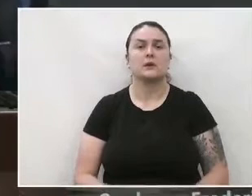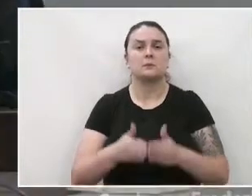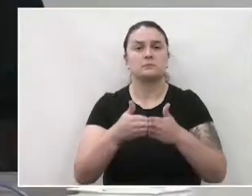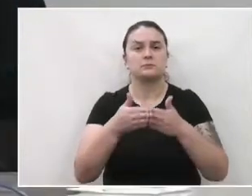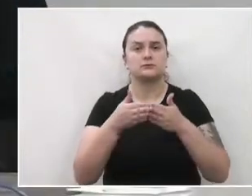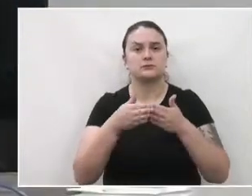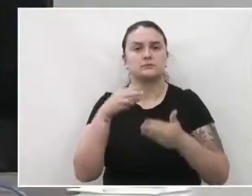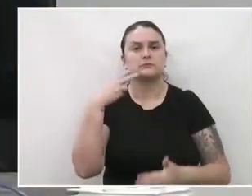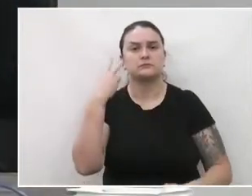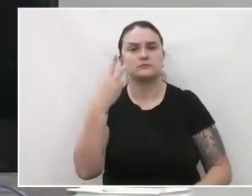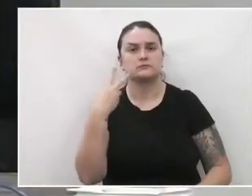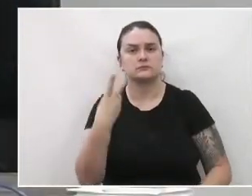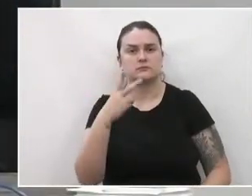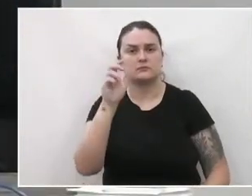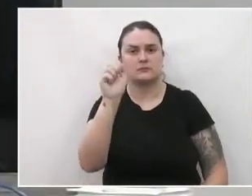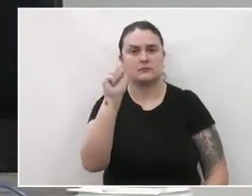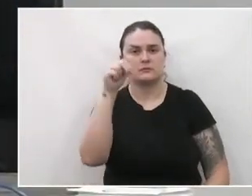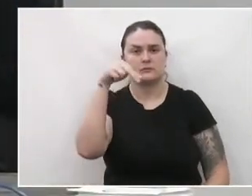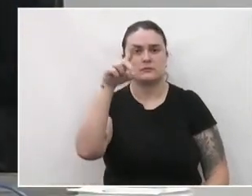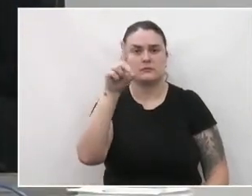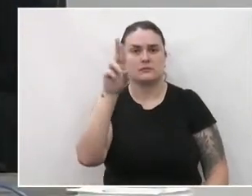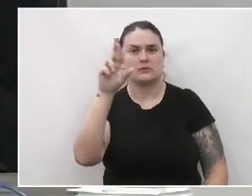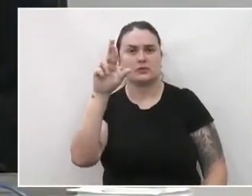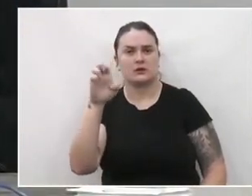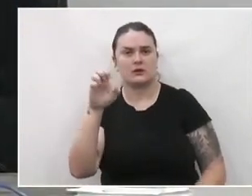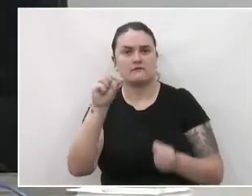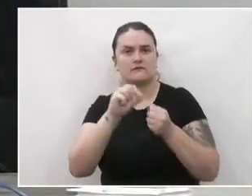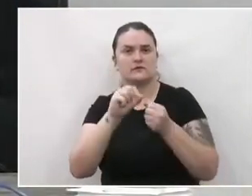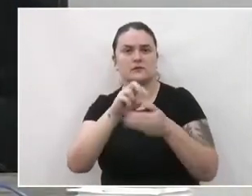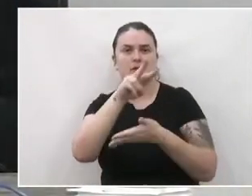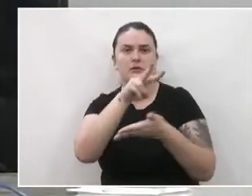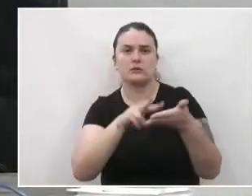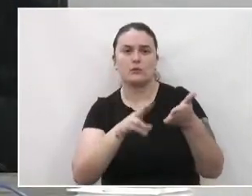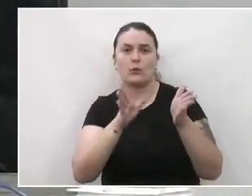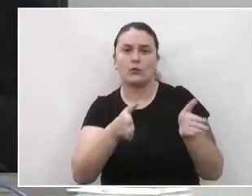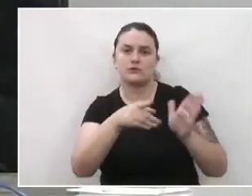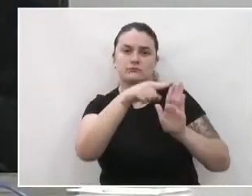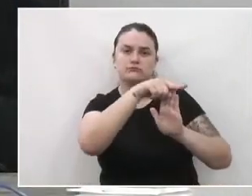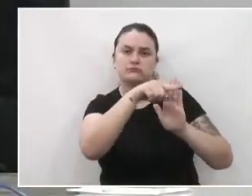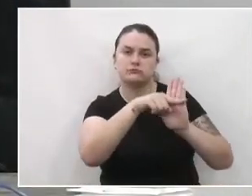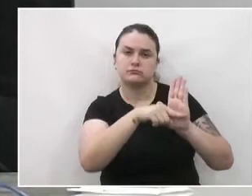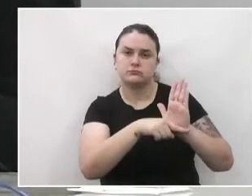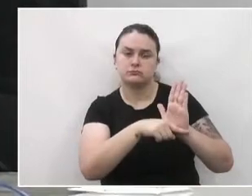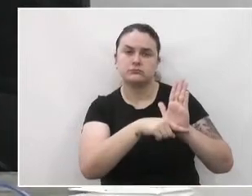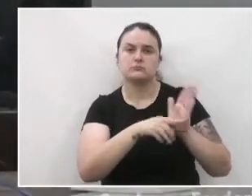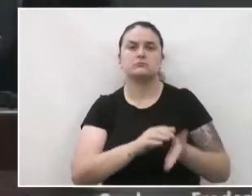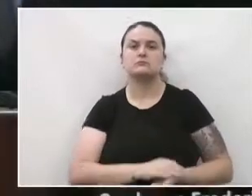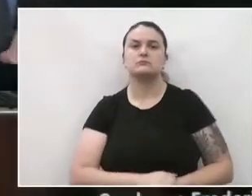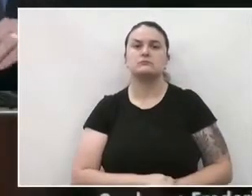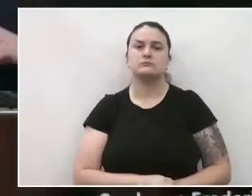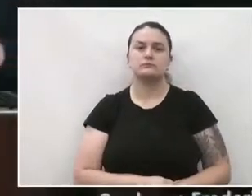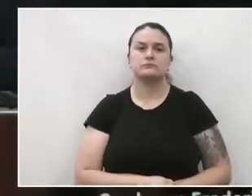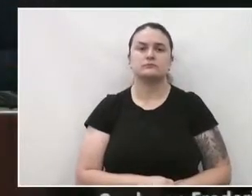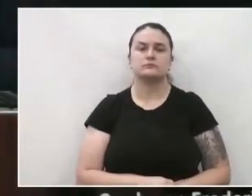Solicito ao vereador André Hennick para que proceda à leitura da matéria constante no expediente do dia.